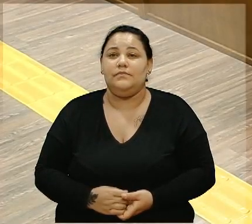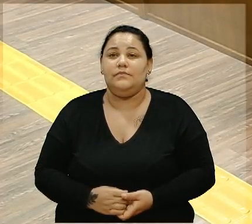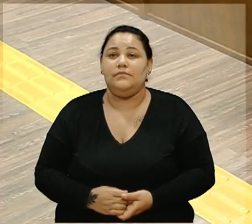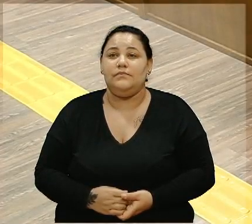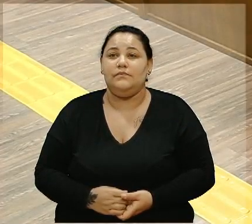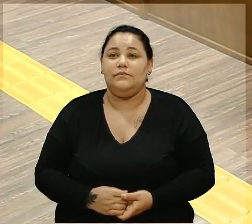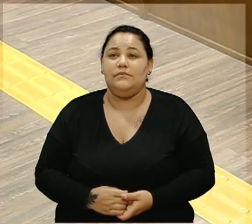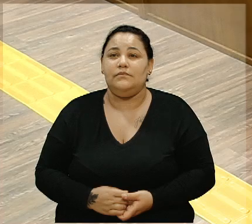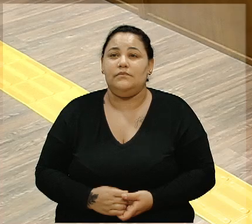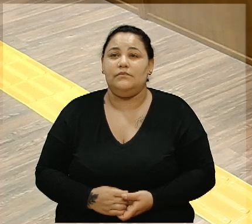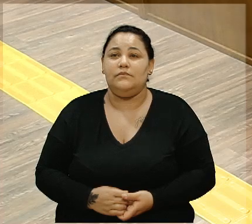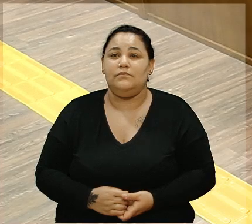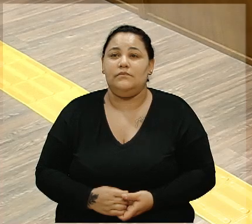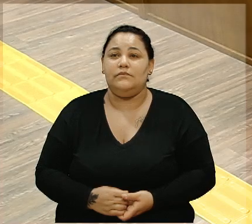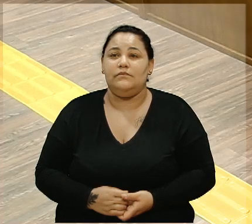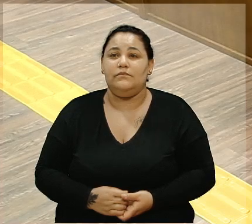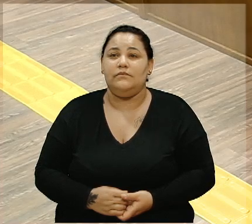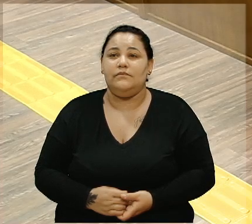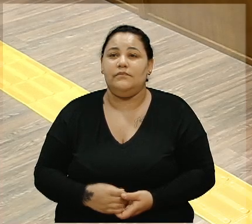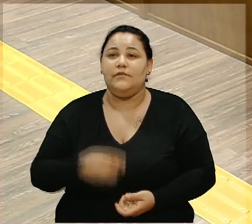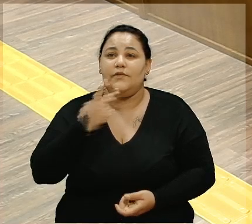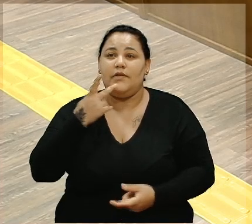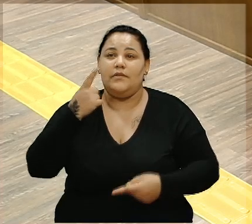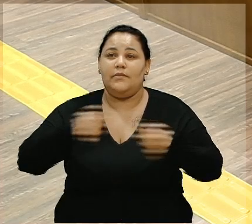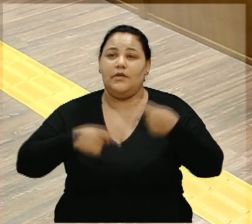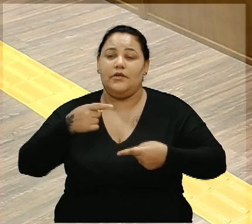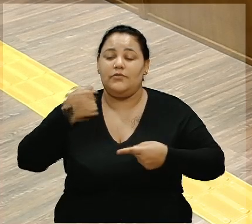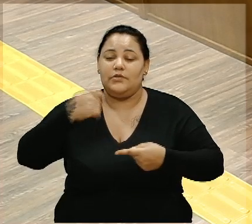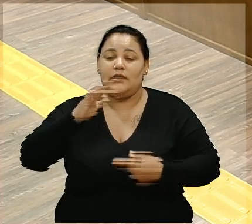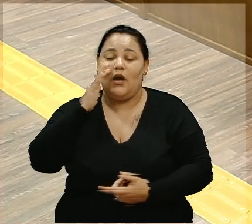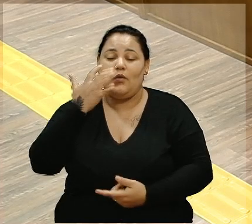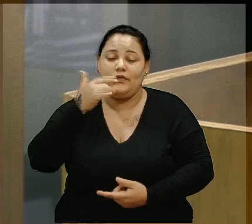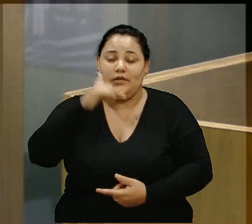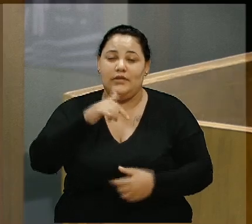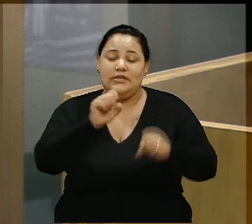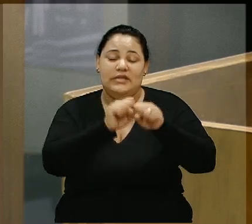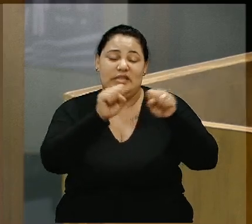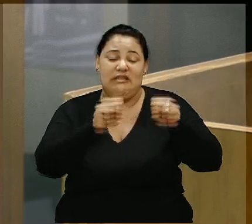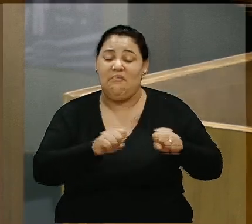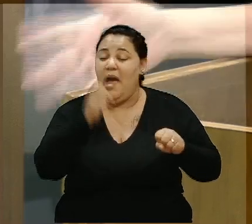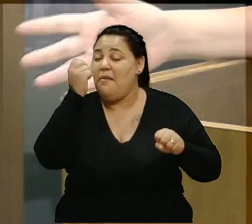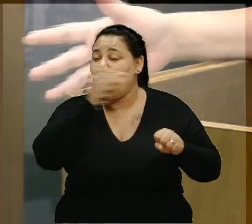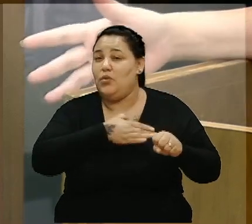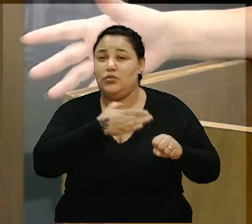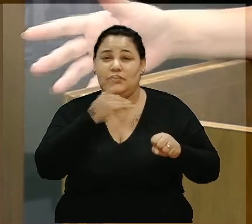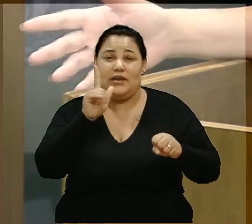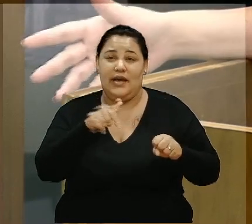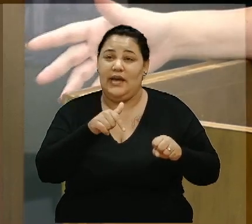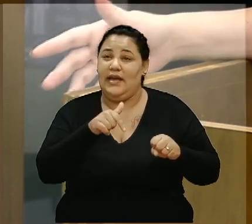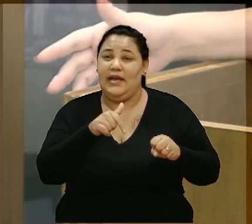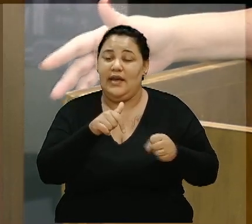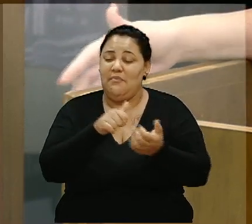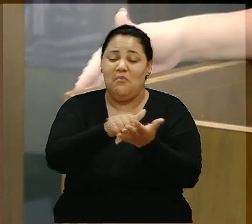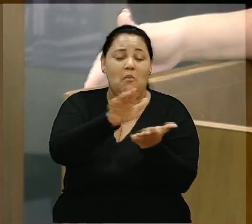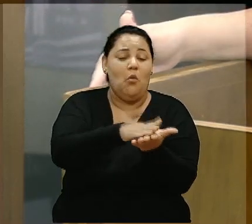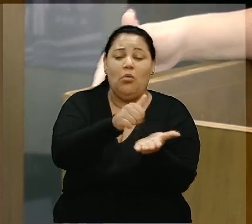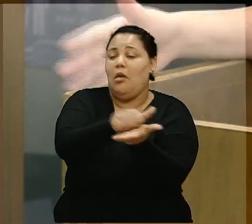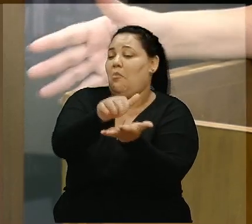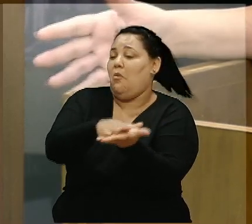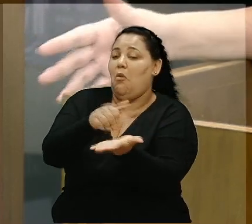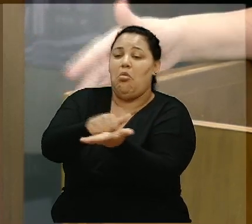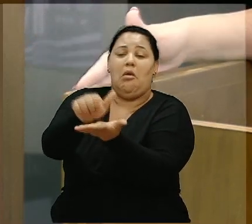então, eu digo que o debate tem que acontecer nessa casa. Esse sistema é um sistema de exploração, é uma fábrica de multas